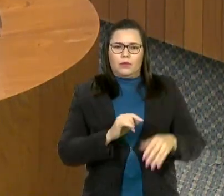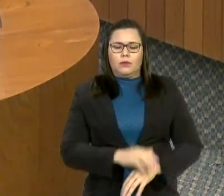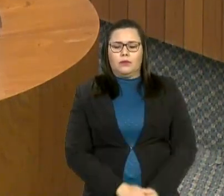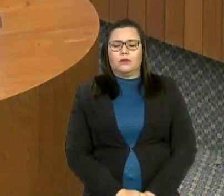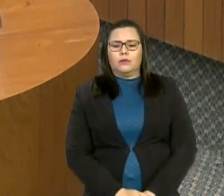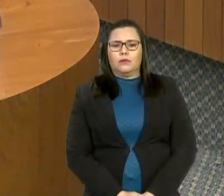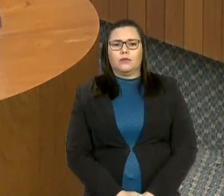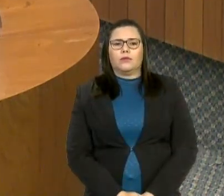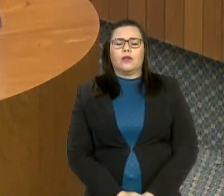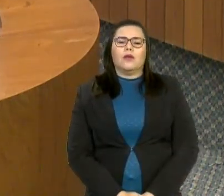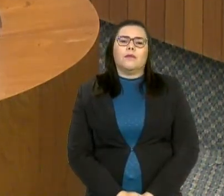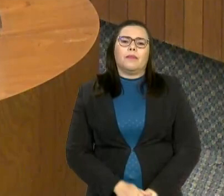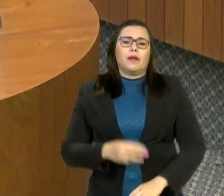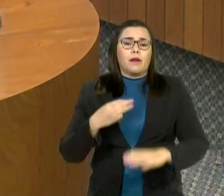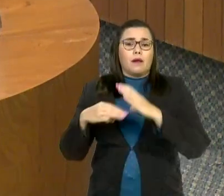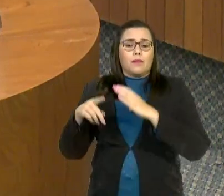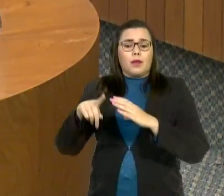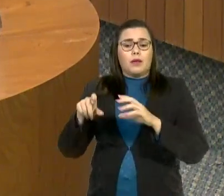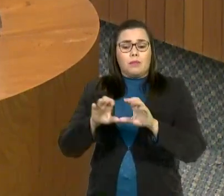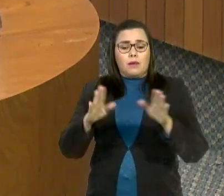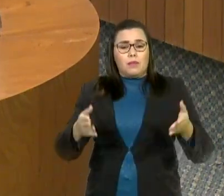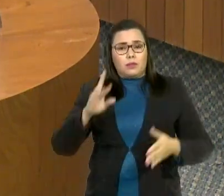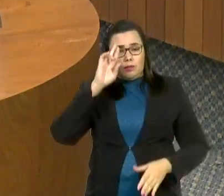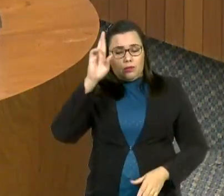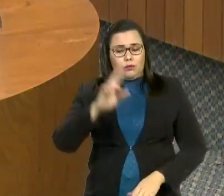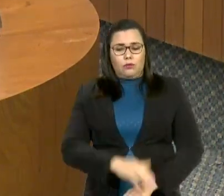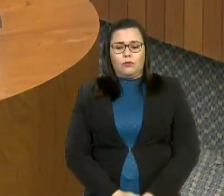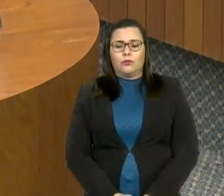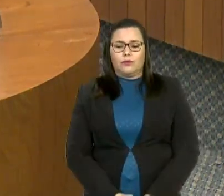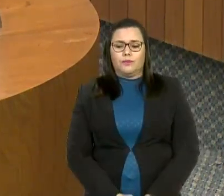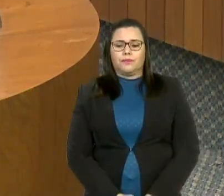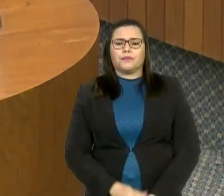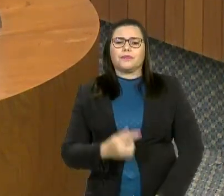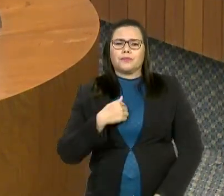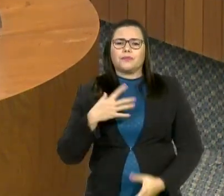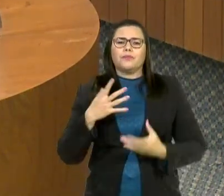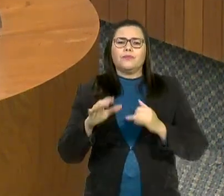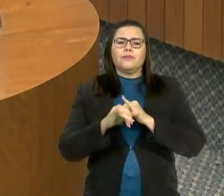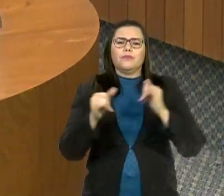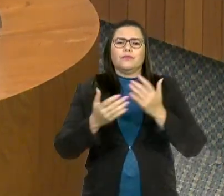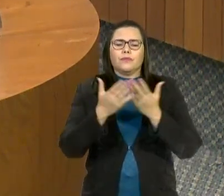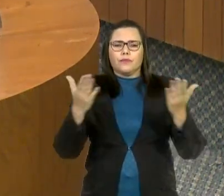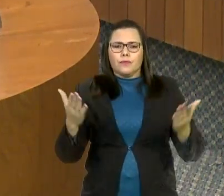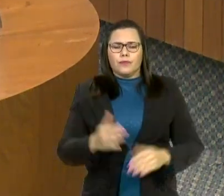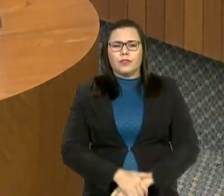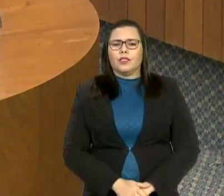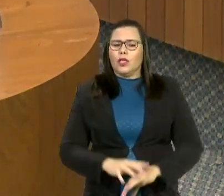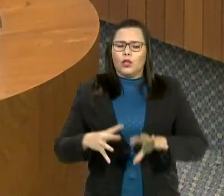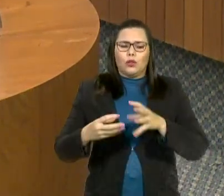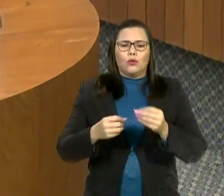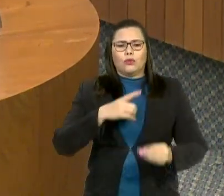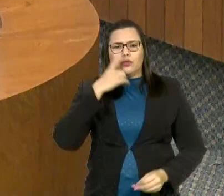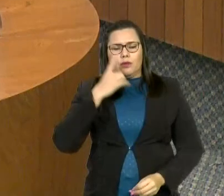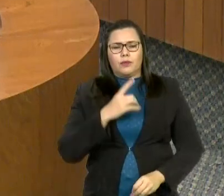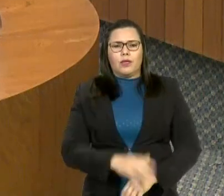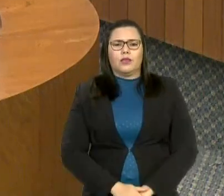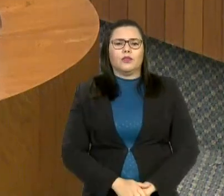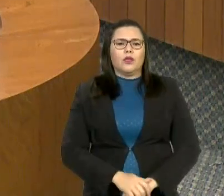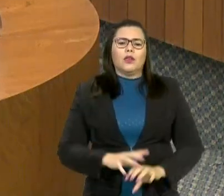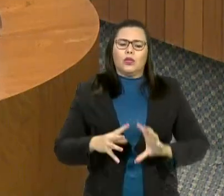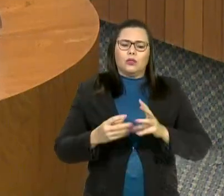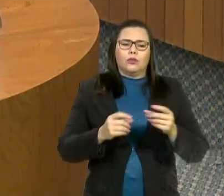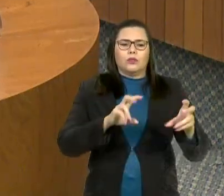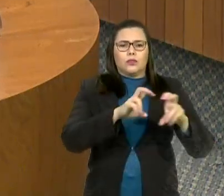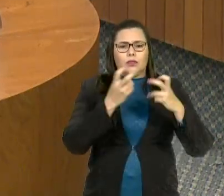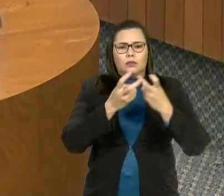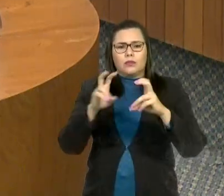esse debate, para que ele não fique restrito à Comissão de Educação, mas possa realmente permear toda a casa, as demais comissões temáticas, de alguma forma, têm